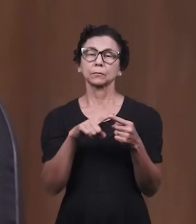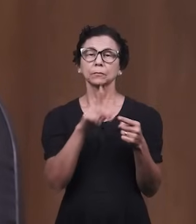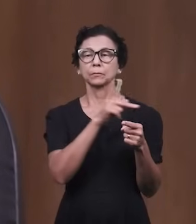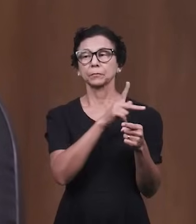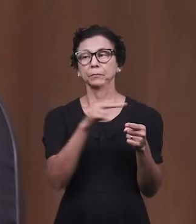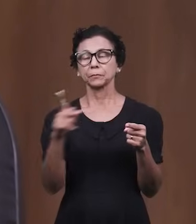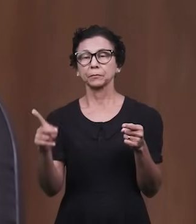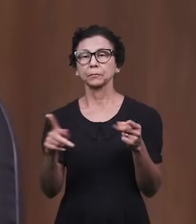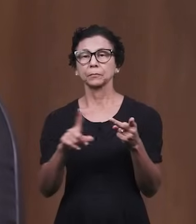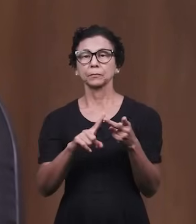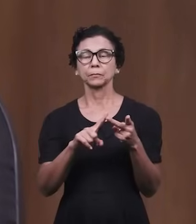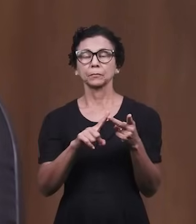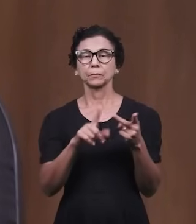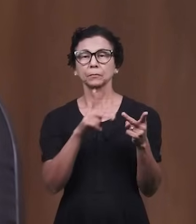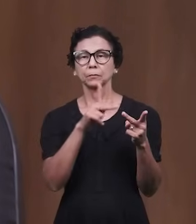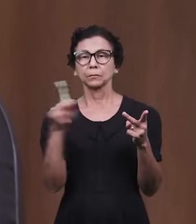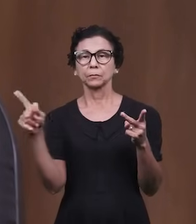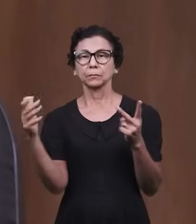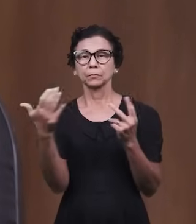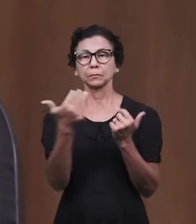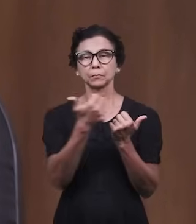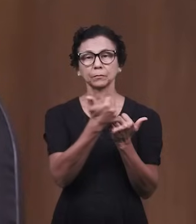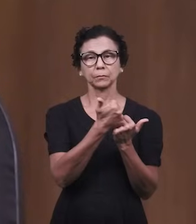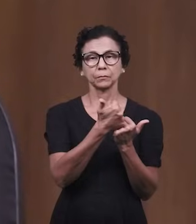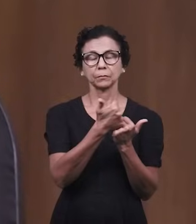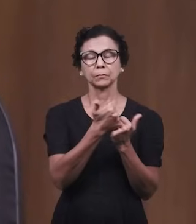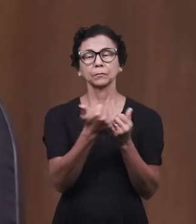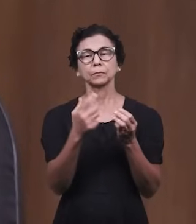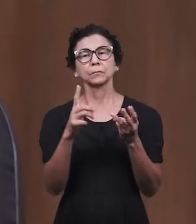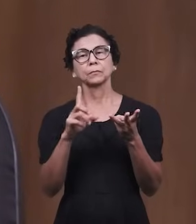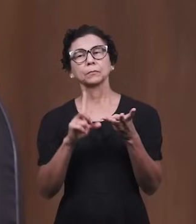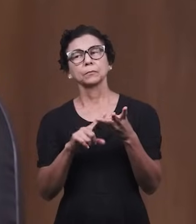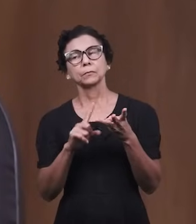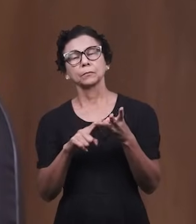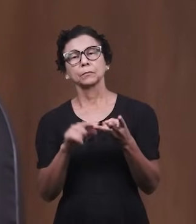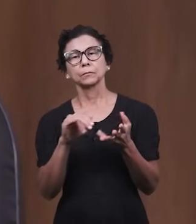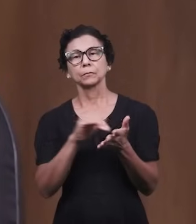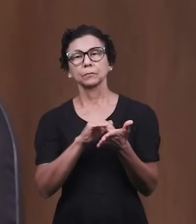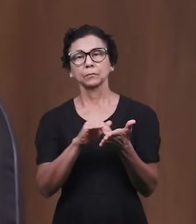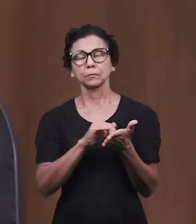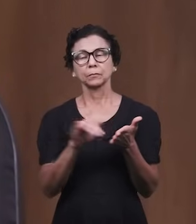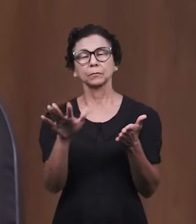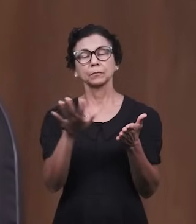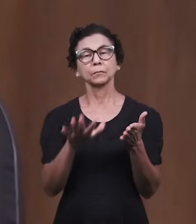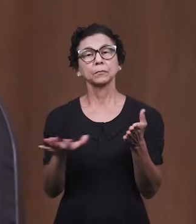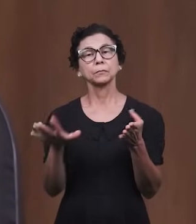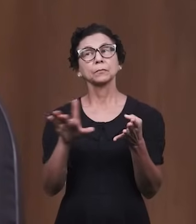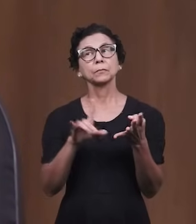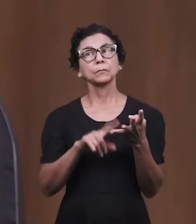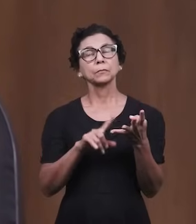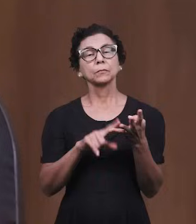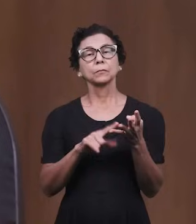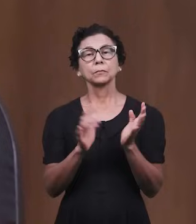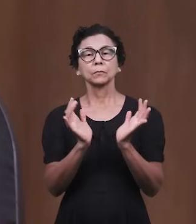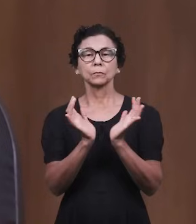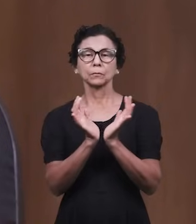nós temos um vice-presidente, nós temos um secretário executivo, nós temos um conselho, que nós chamamos